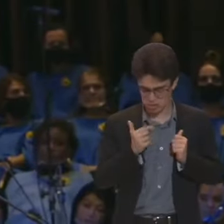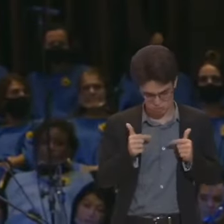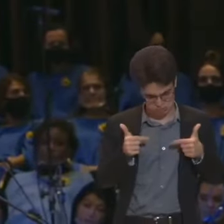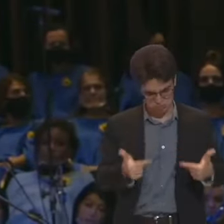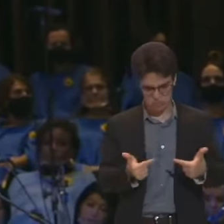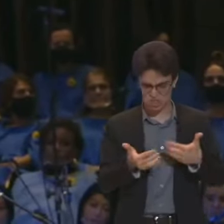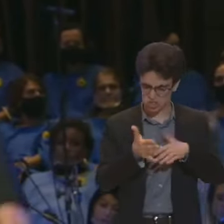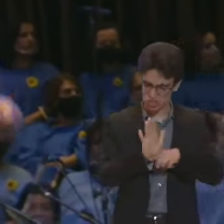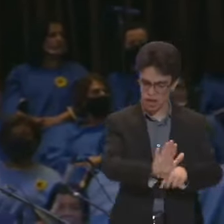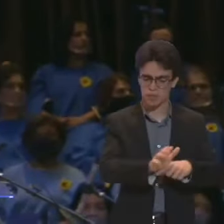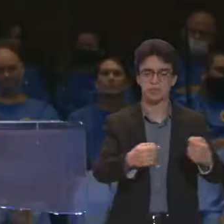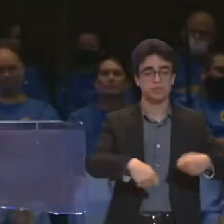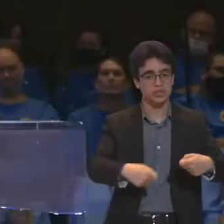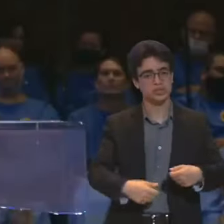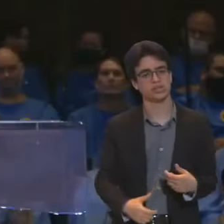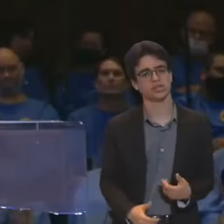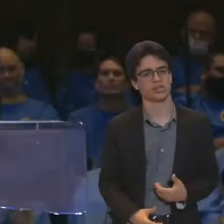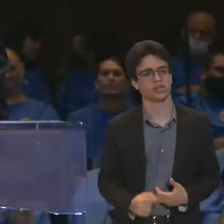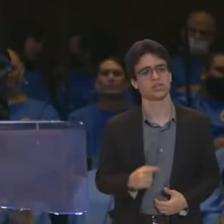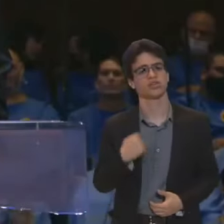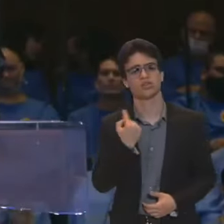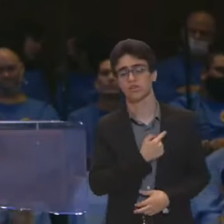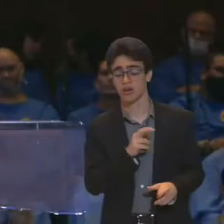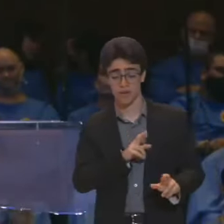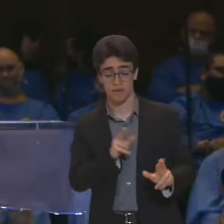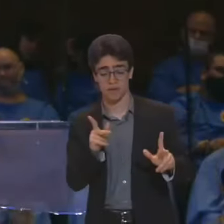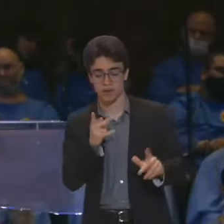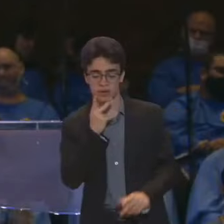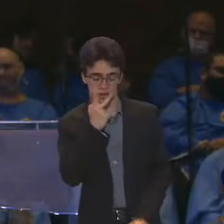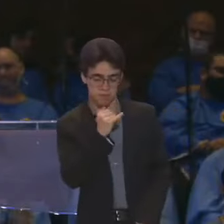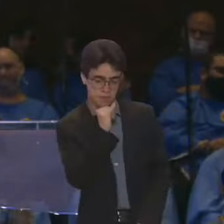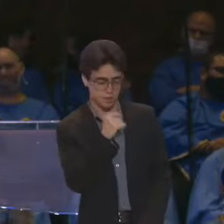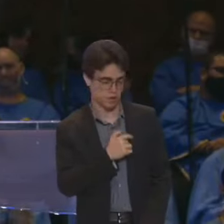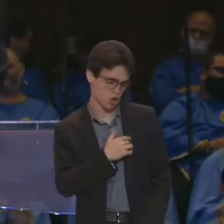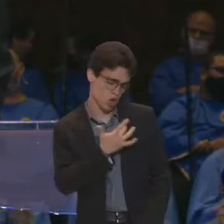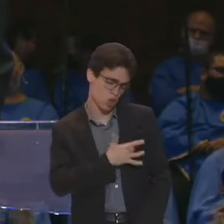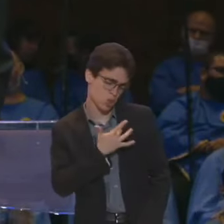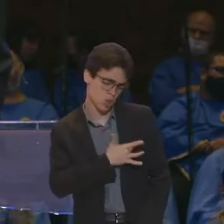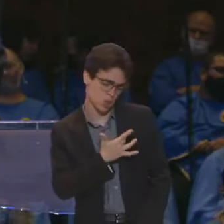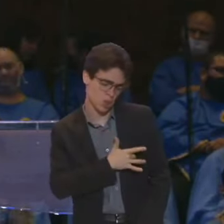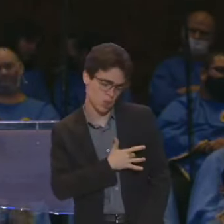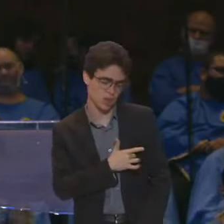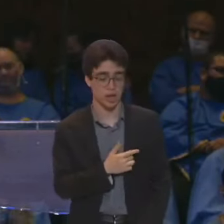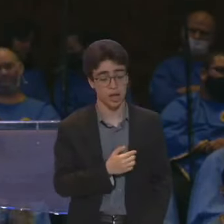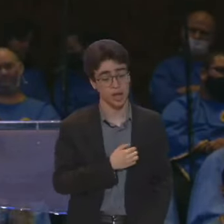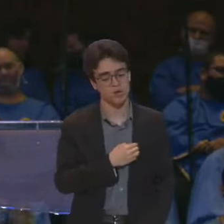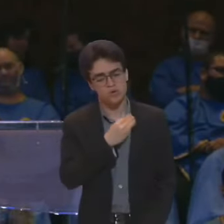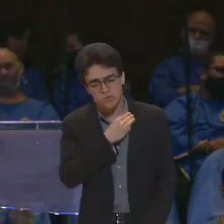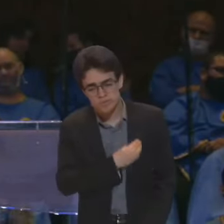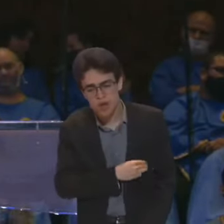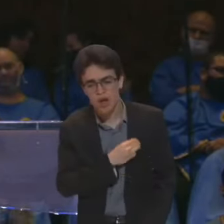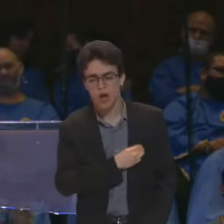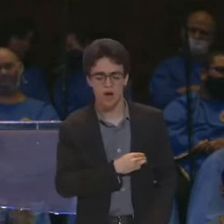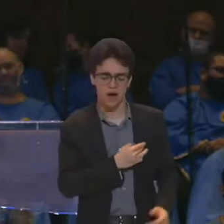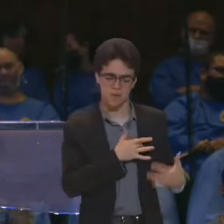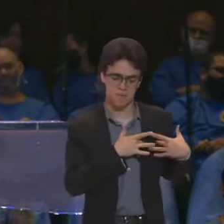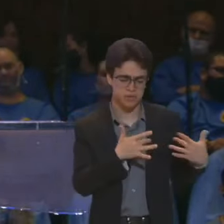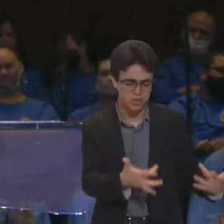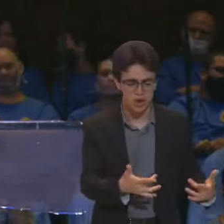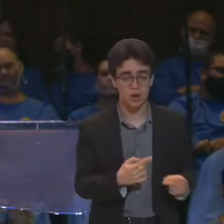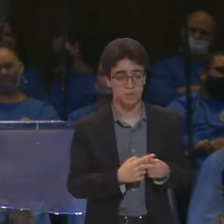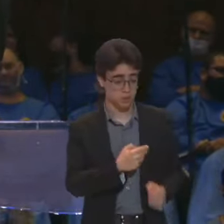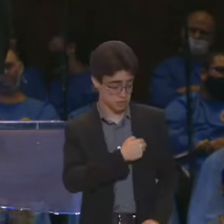coisa. Então é completamente diferente você ter dó e você ter misericórdia. Misericórdia, o embasamento dele